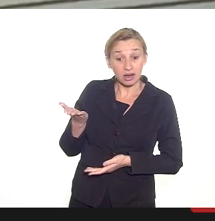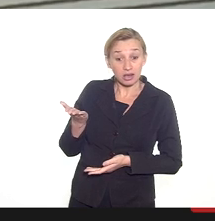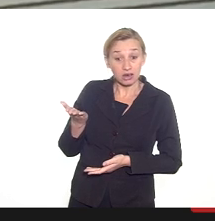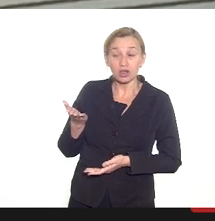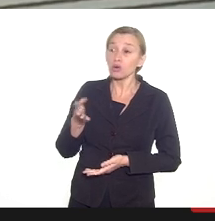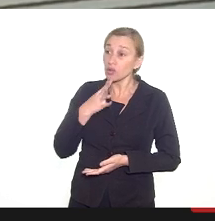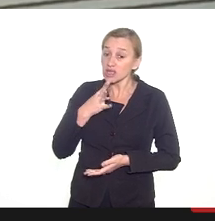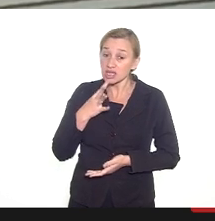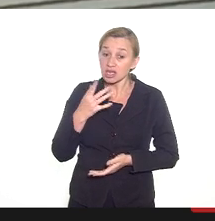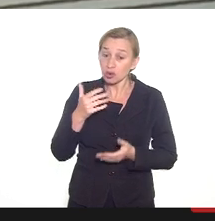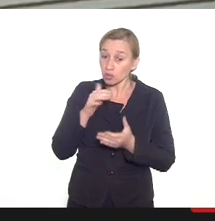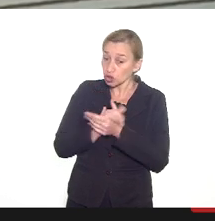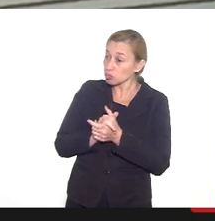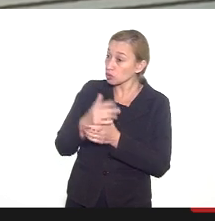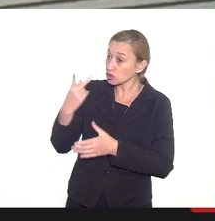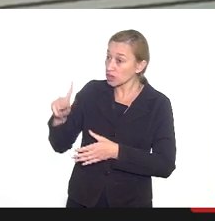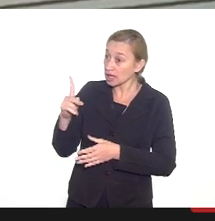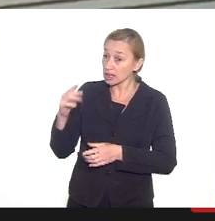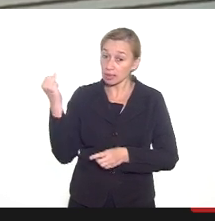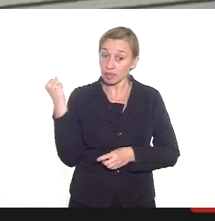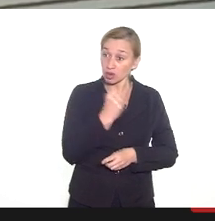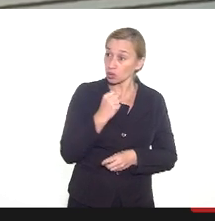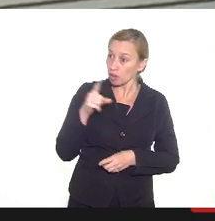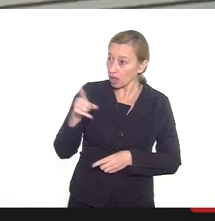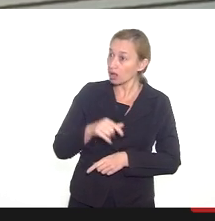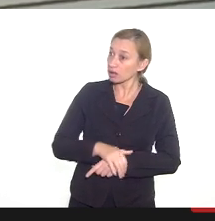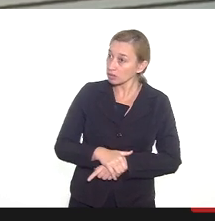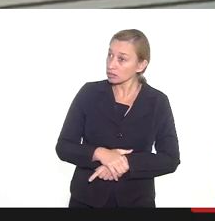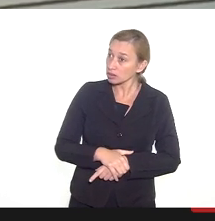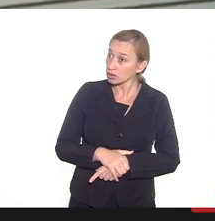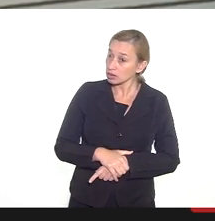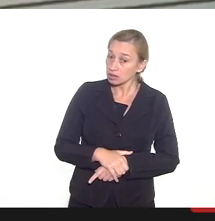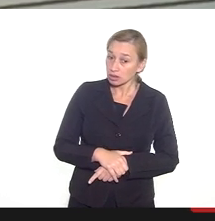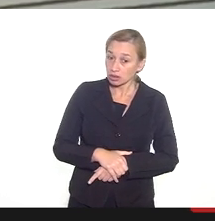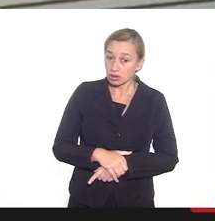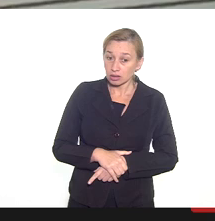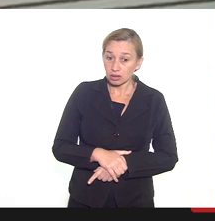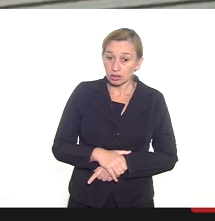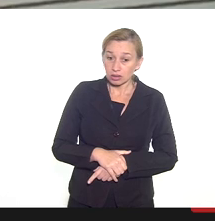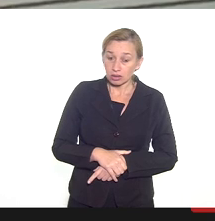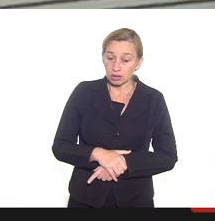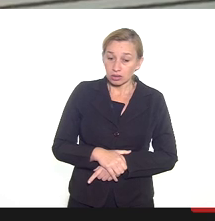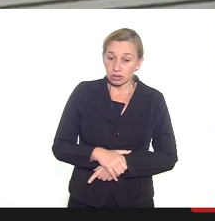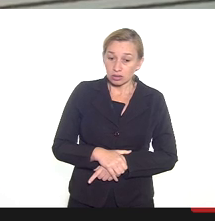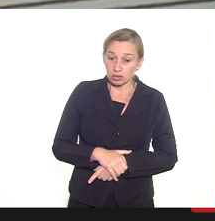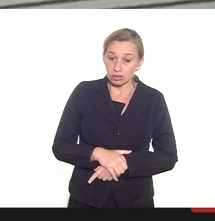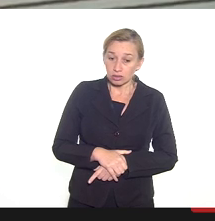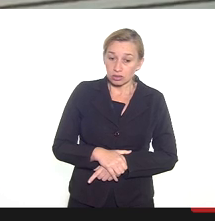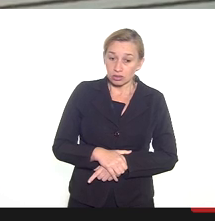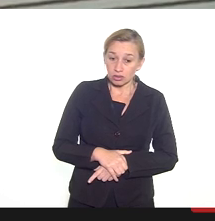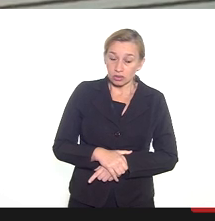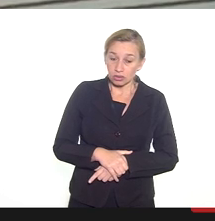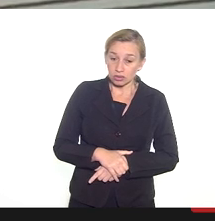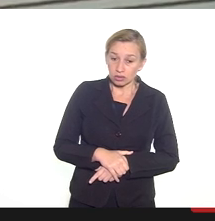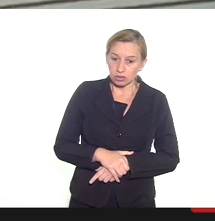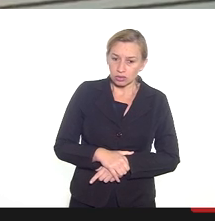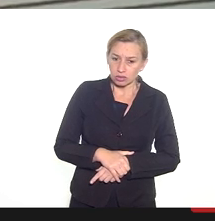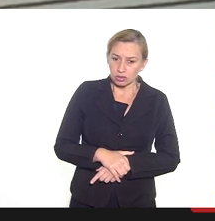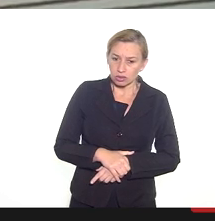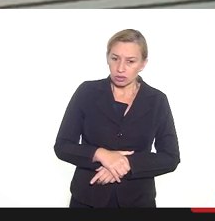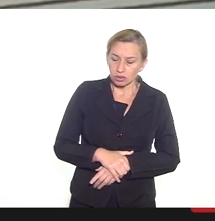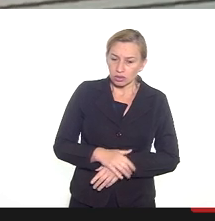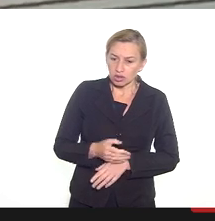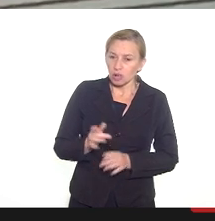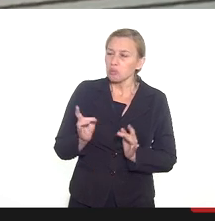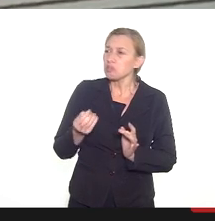marido assassino, feminicida, que tinha um contato pouco, mas